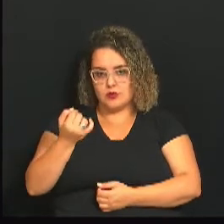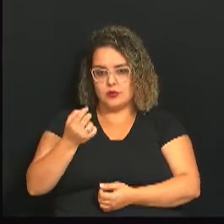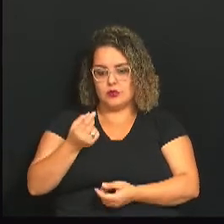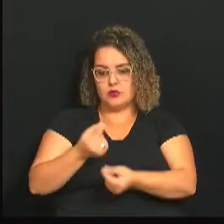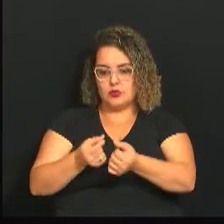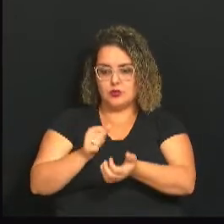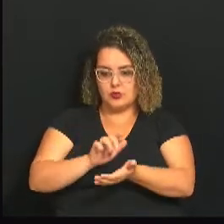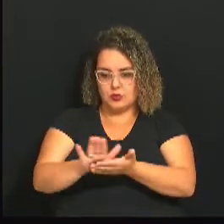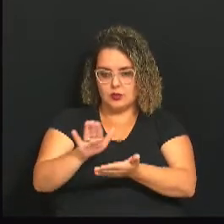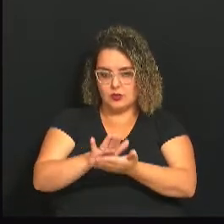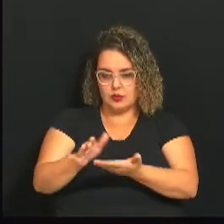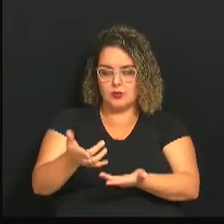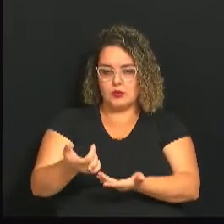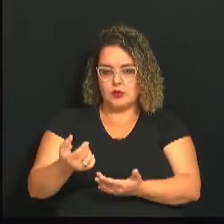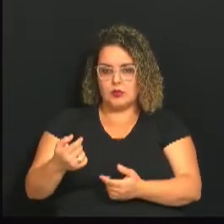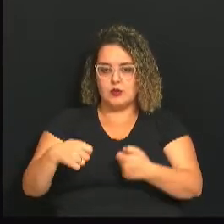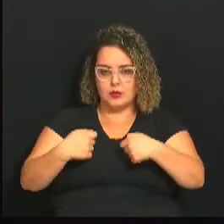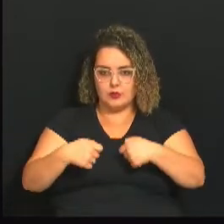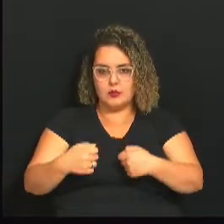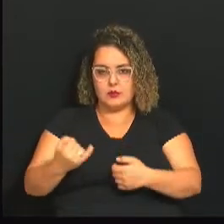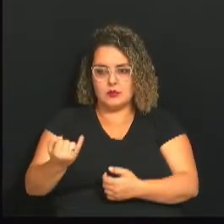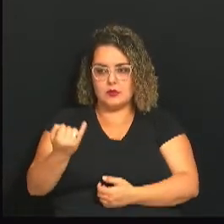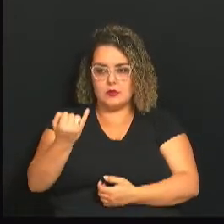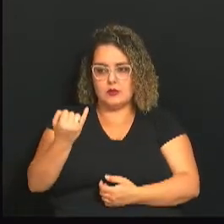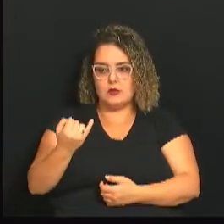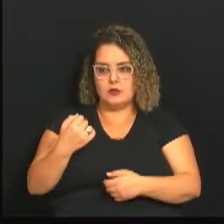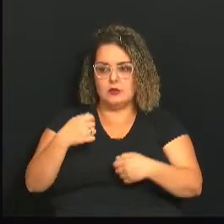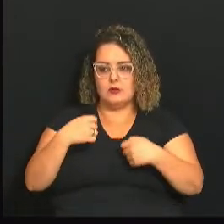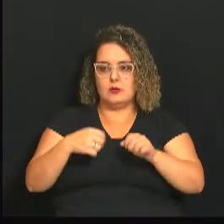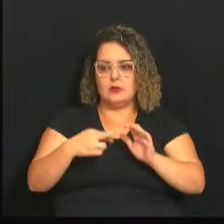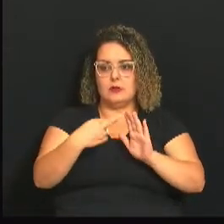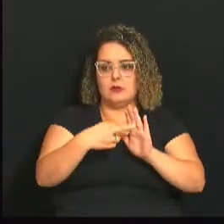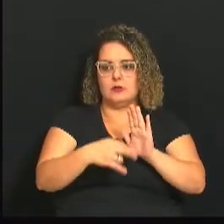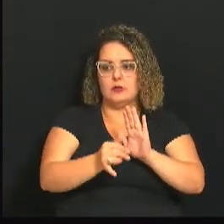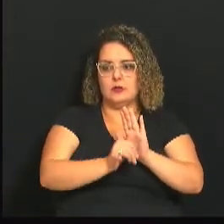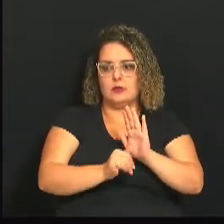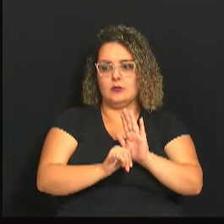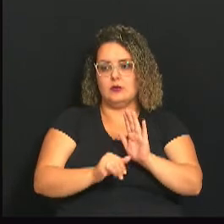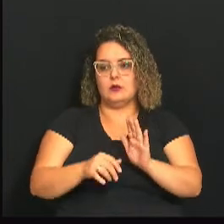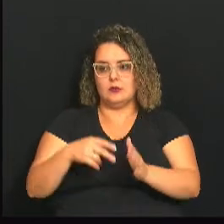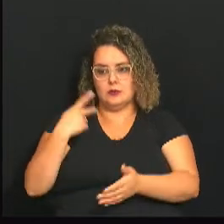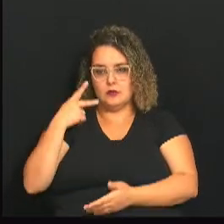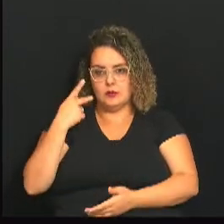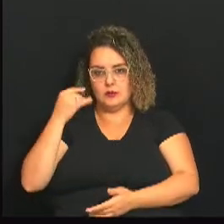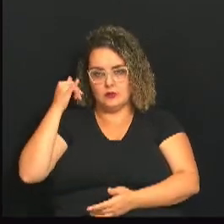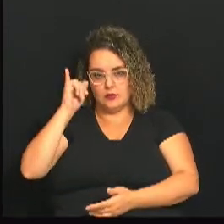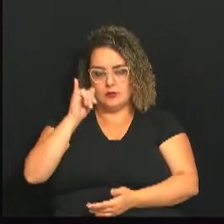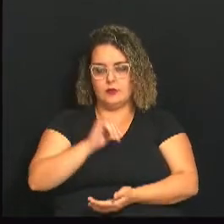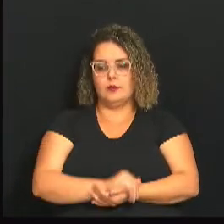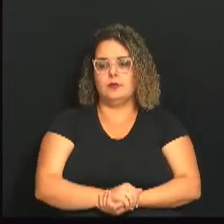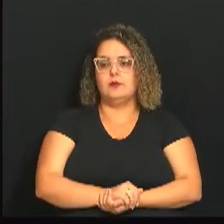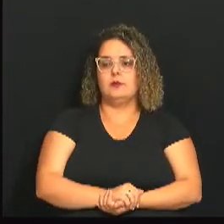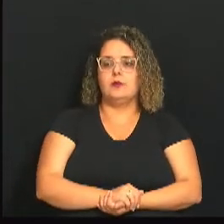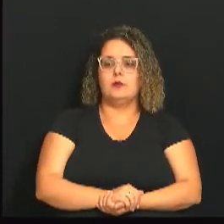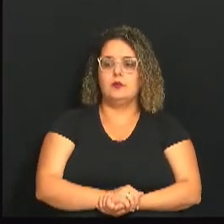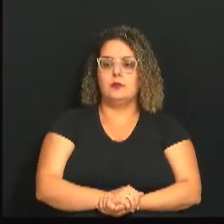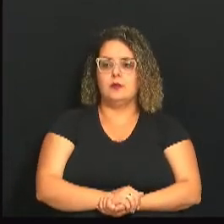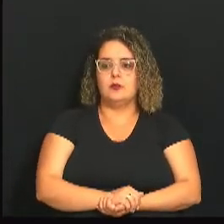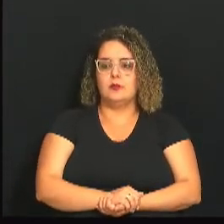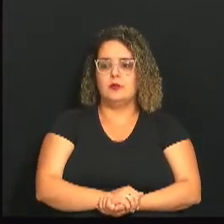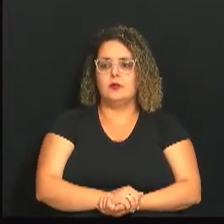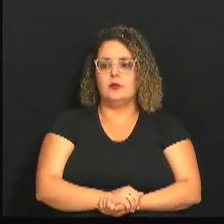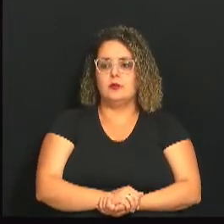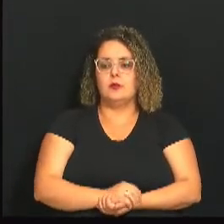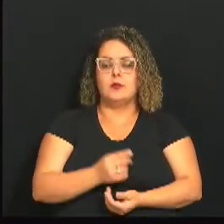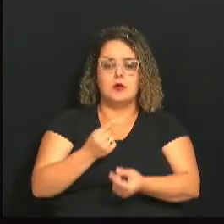vamos certamente fazer constar isso do relatório, né, vereador Paulo Búfalo, e tem a ver com recursos,